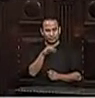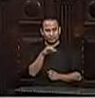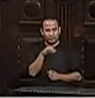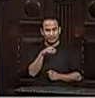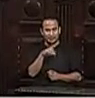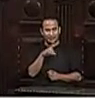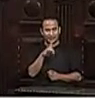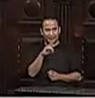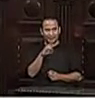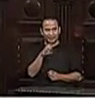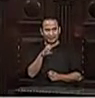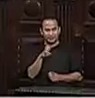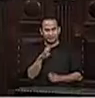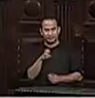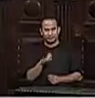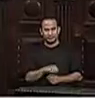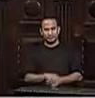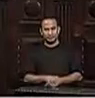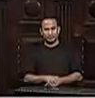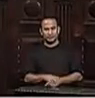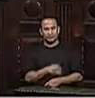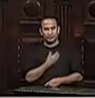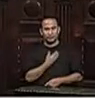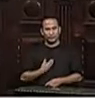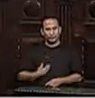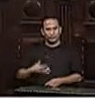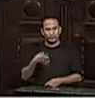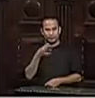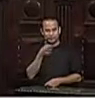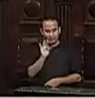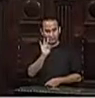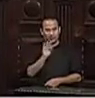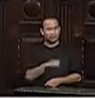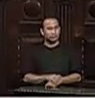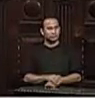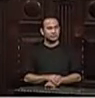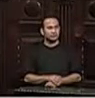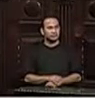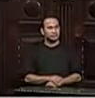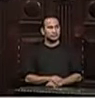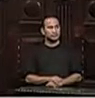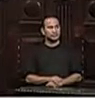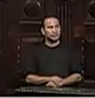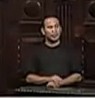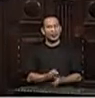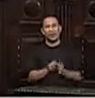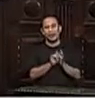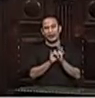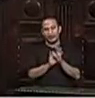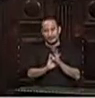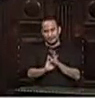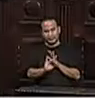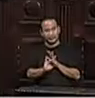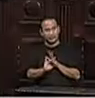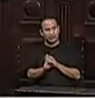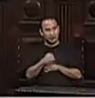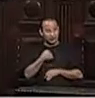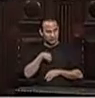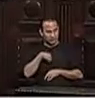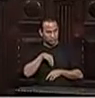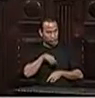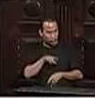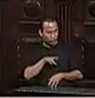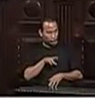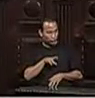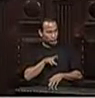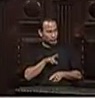Supremo Tribunal Federal em relação à lei que eu fui autor, de